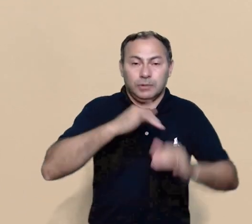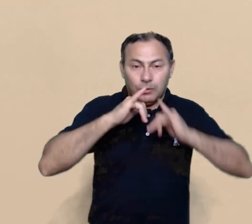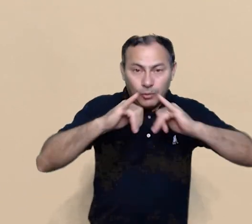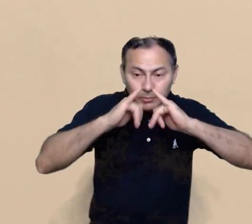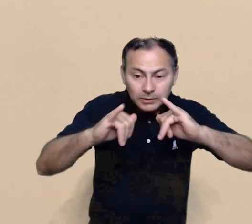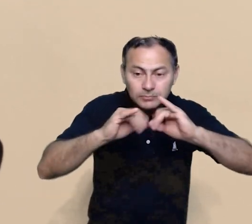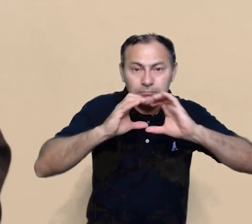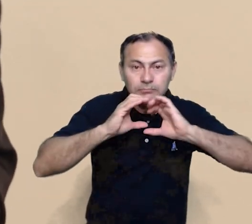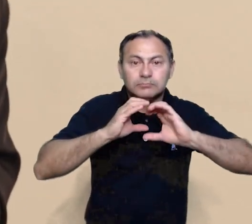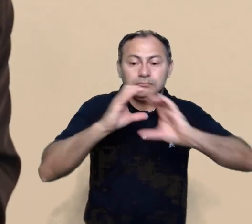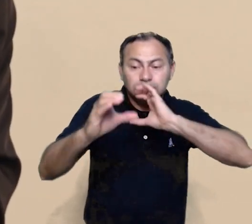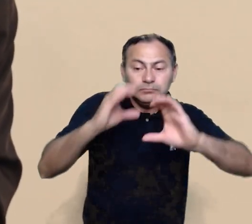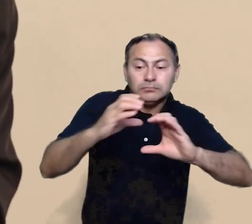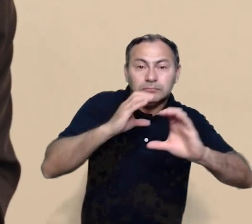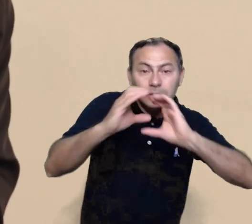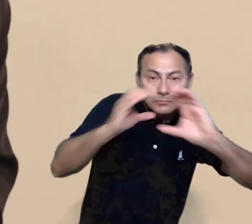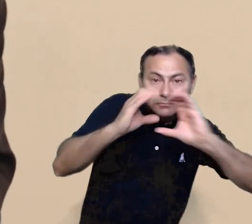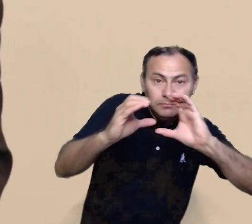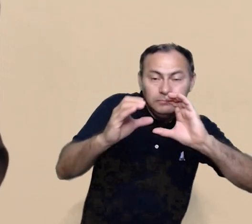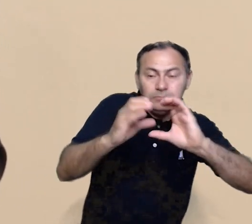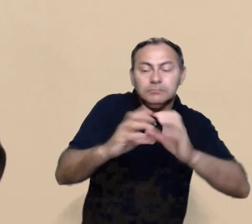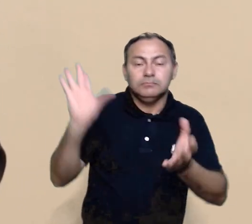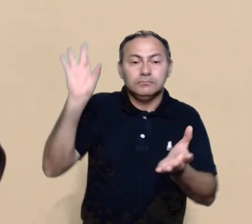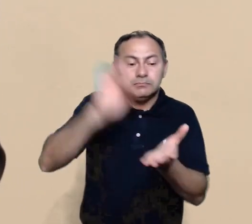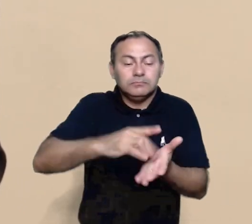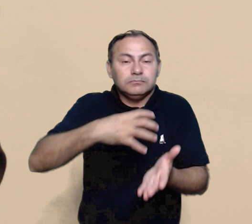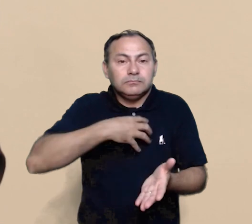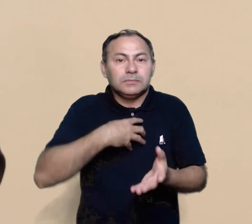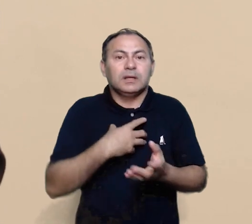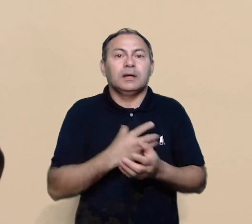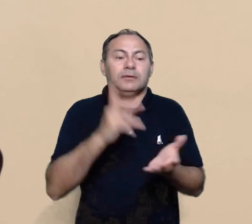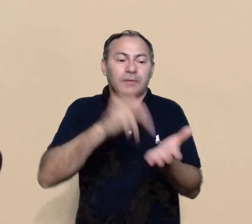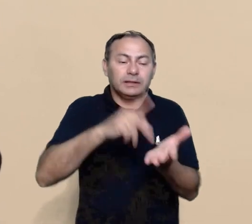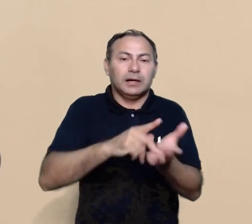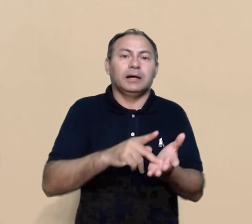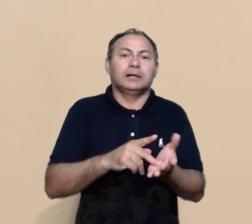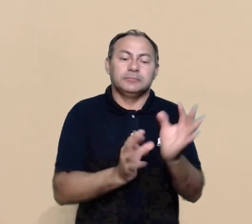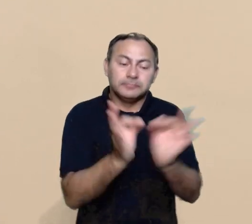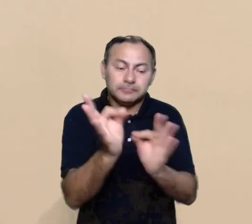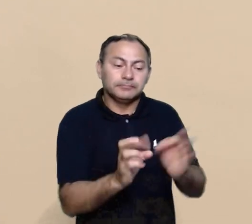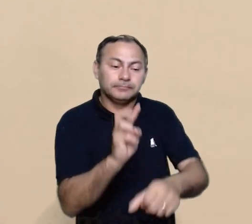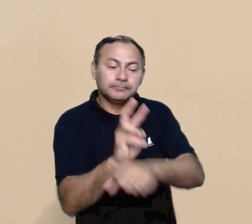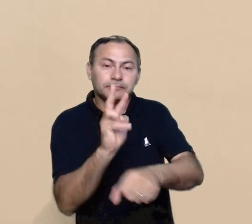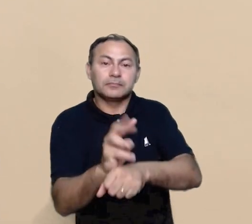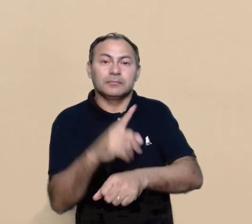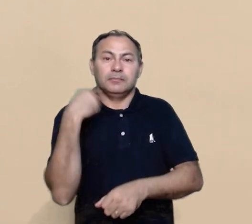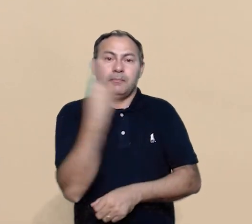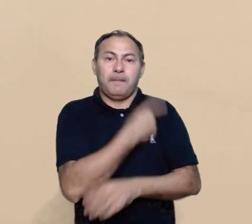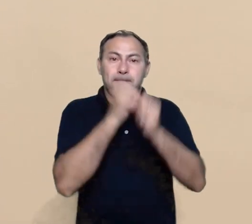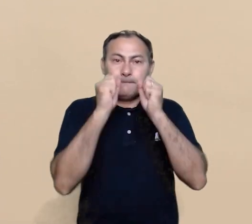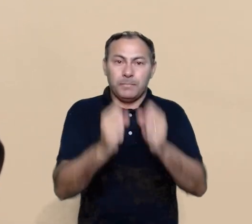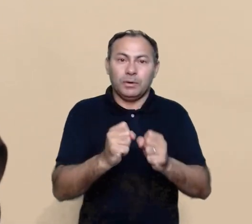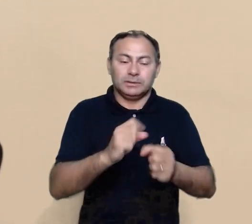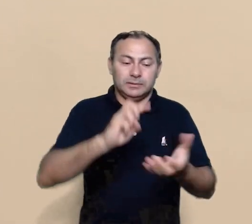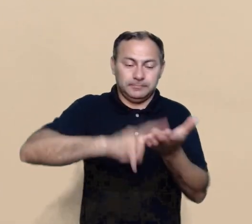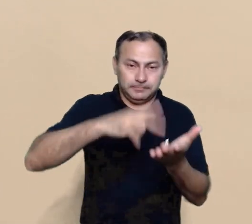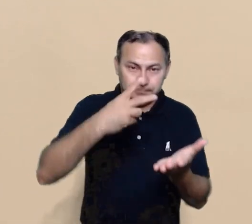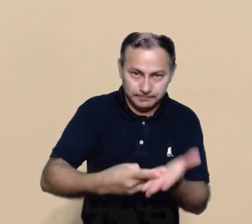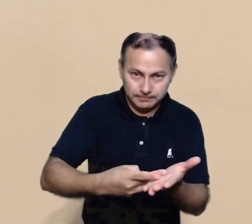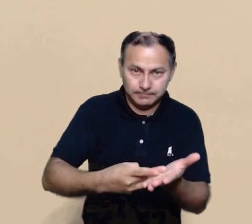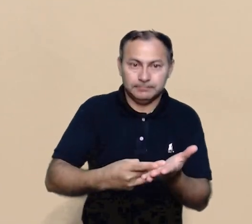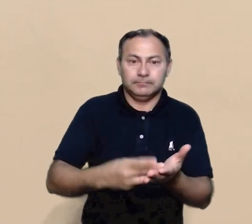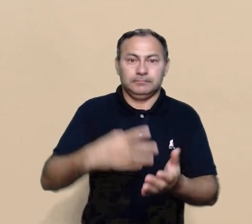comunicar a gente olha o sentido original a verdade que os ritos e a formulação preserva para que a gente possa